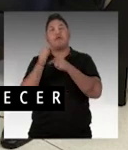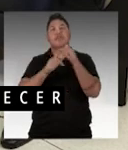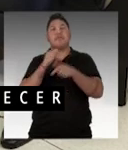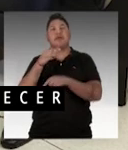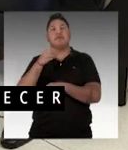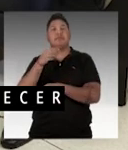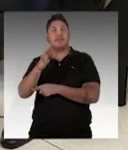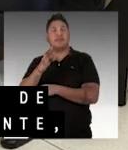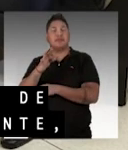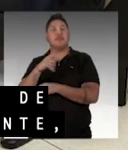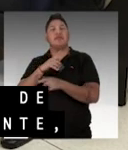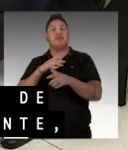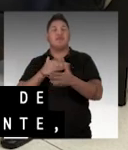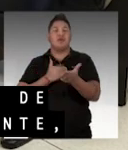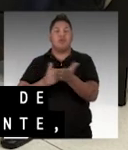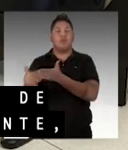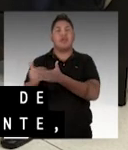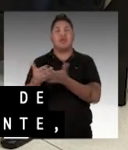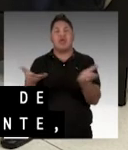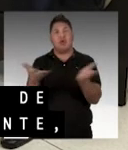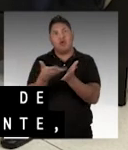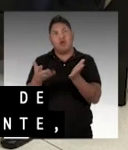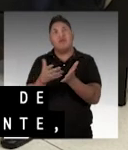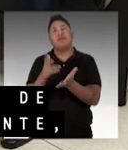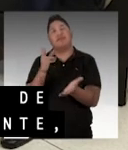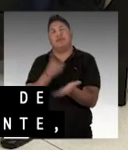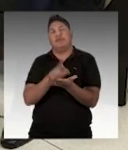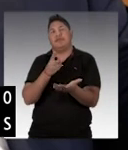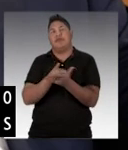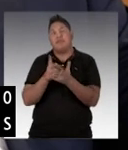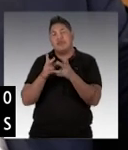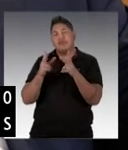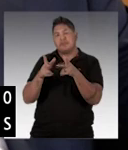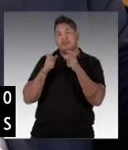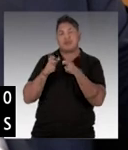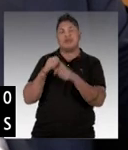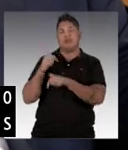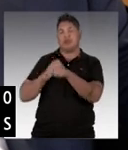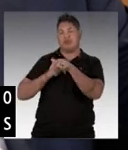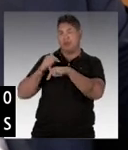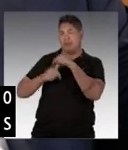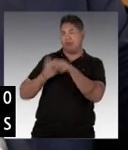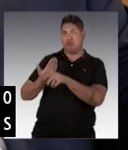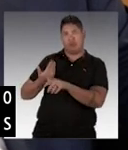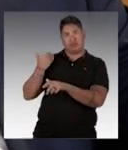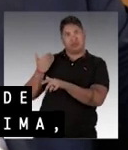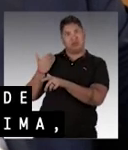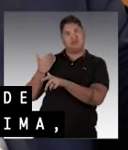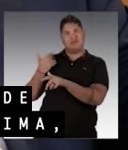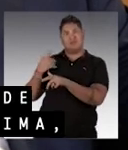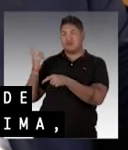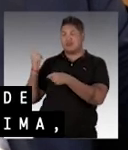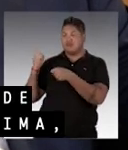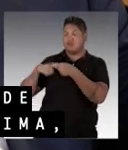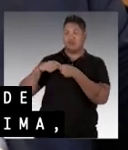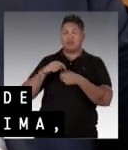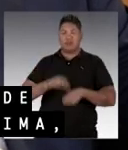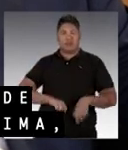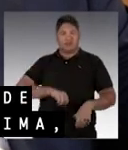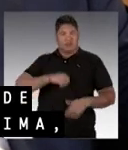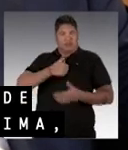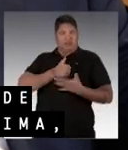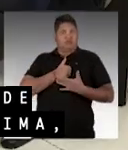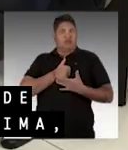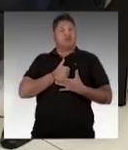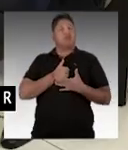do MPT. São medidas iniciais de recuperação inicialmente, sempre reconhecemos o valor dos colegas que nos antecederam, de recuperação de